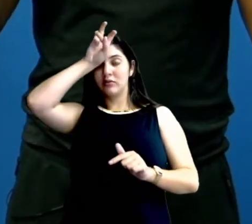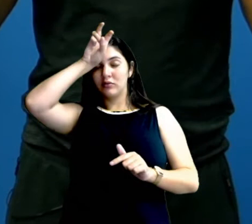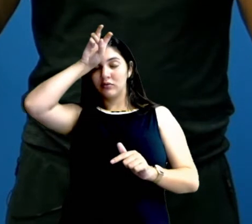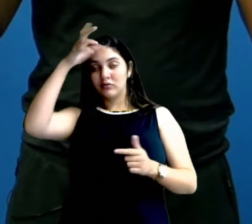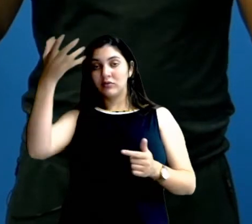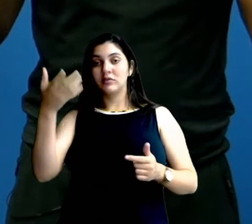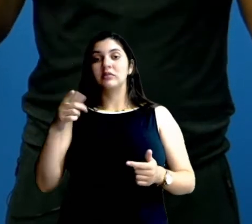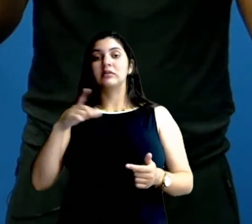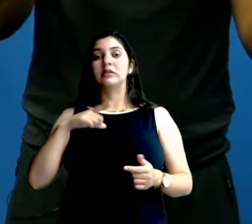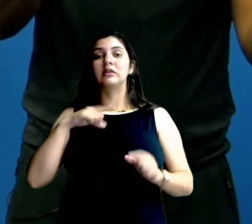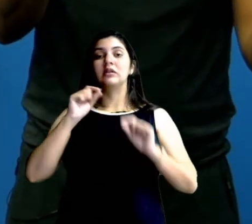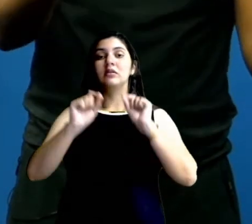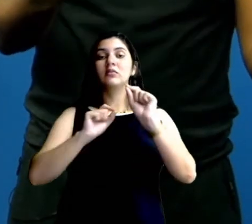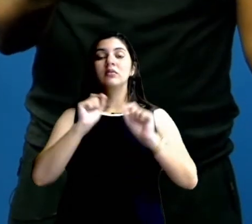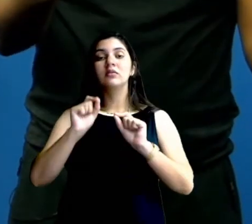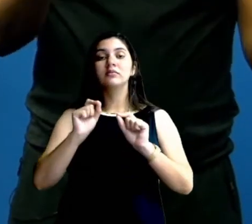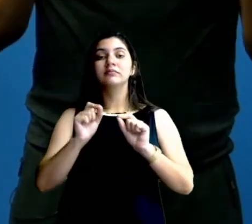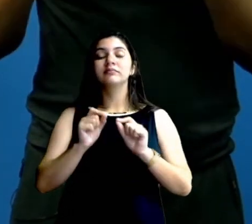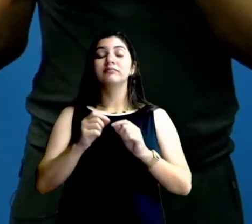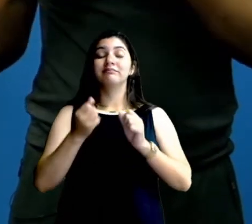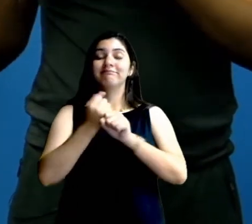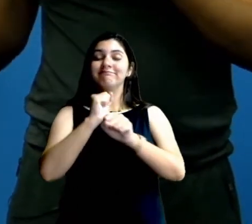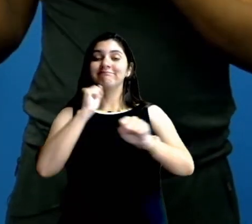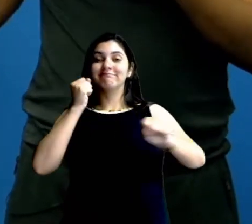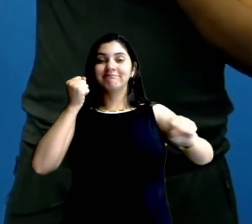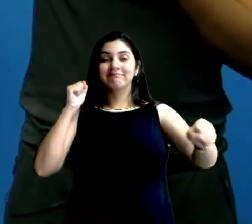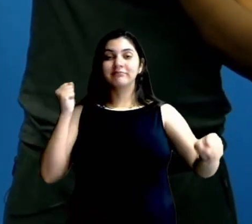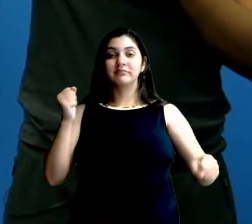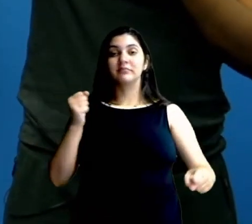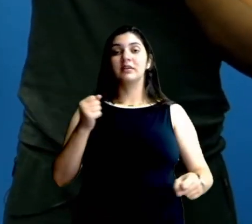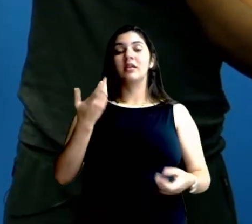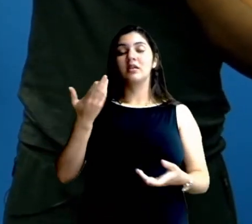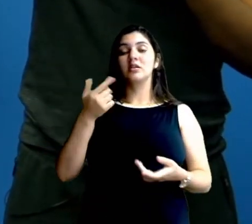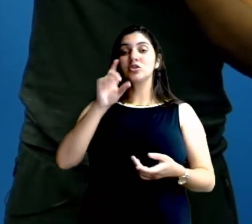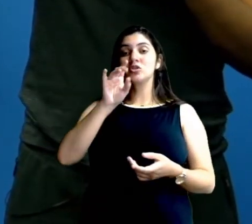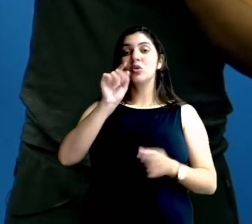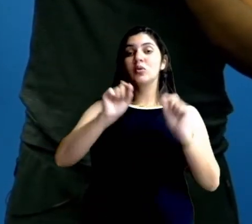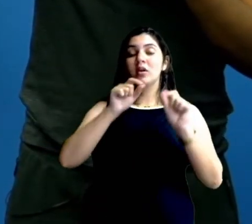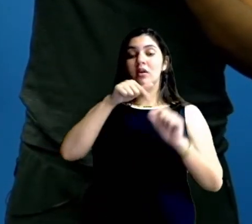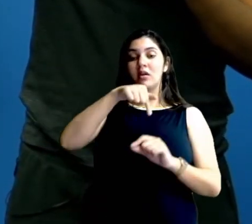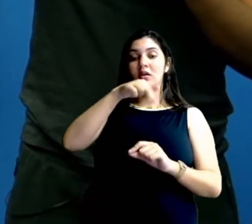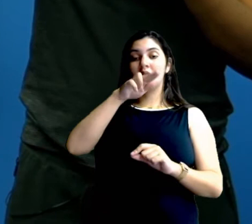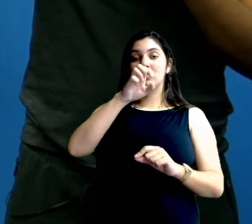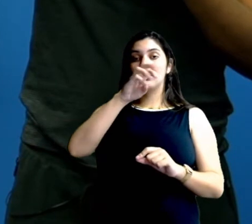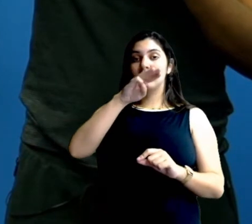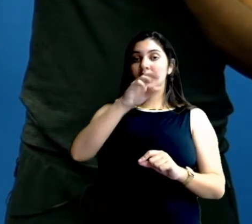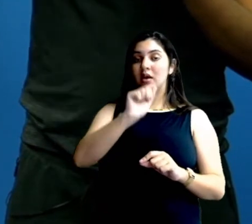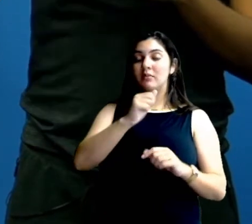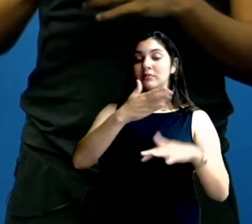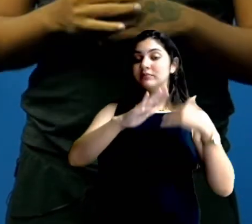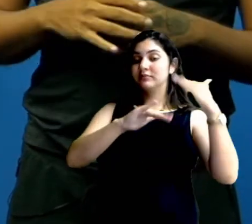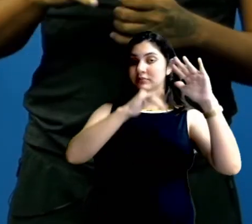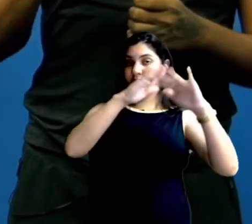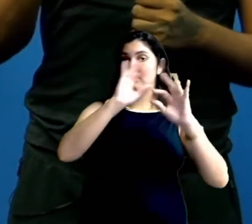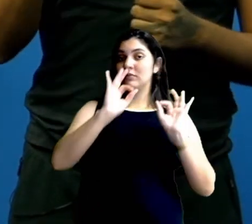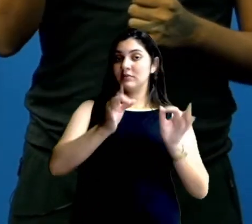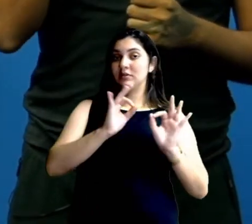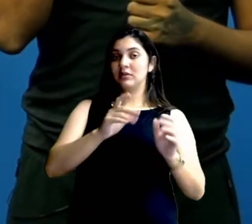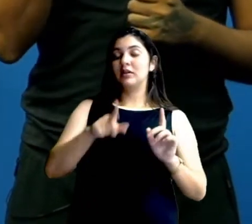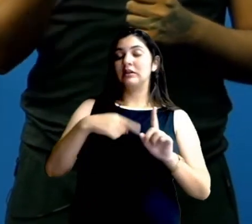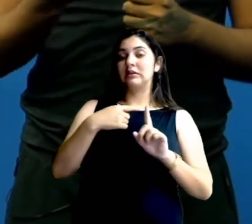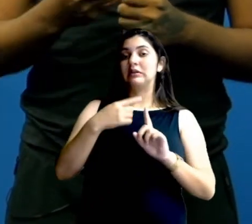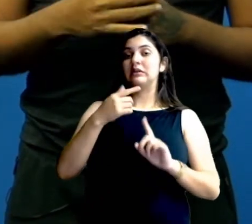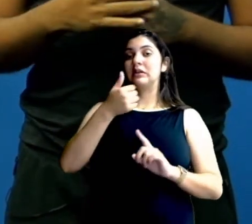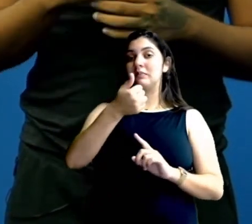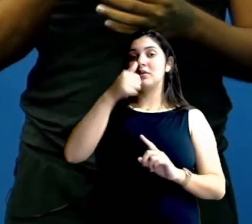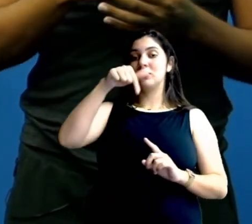as palavras têm uma seca muito grande sendo que quer mas ela tava lá no seu auto-desenvolvimento certo em